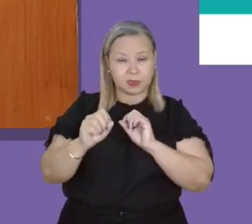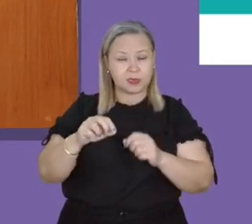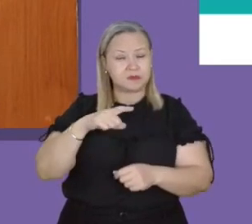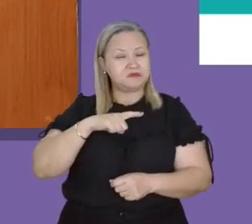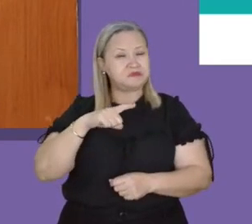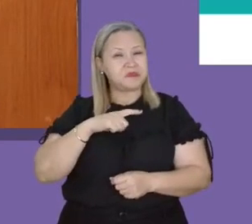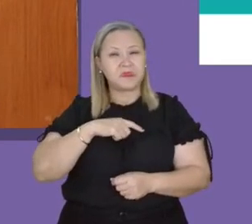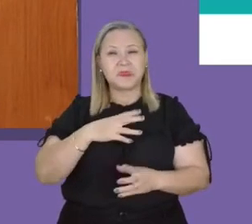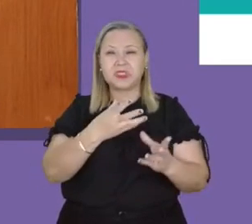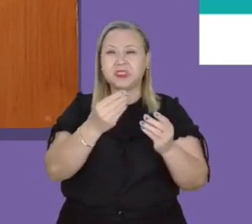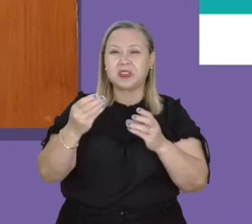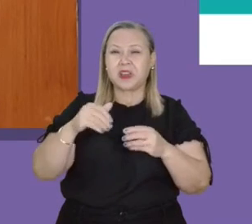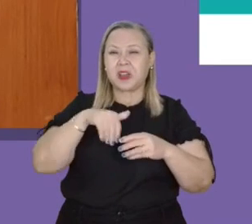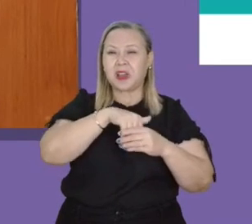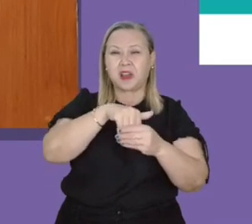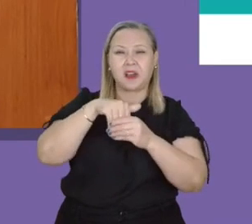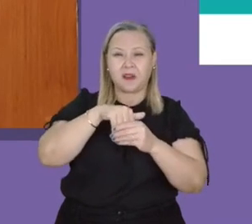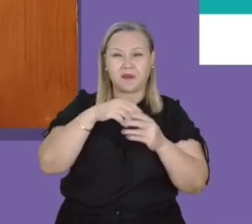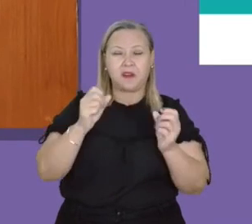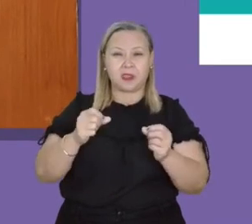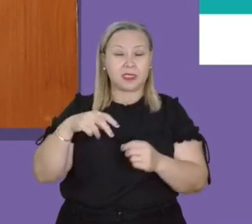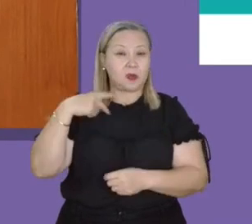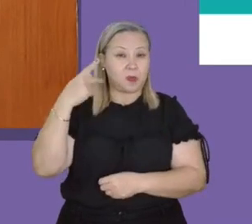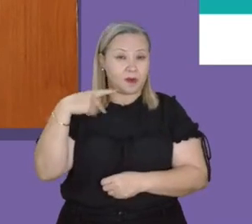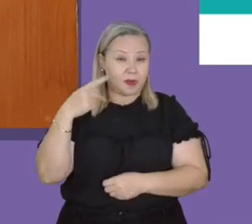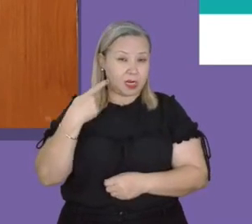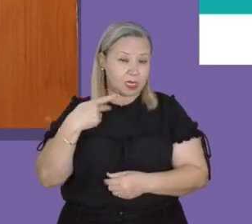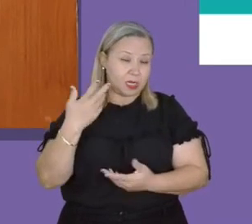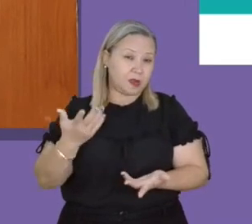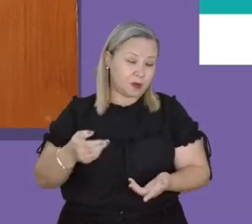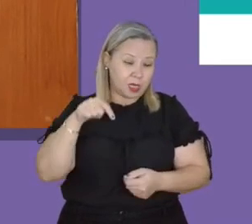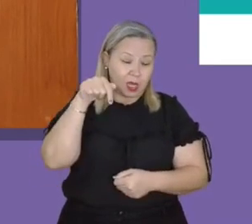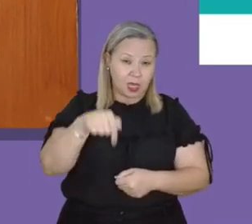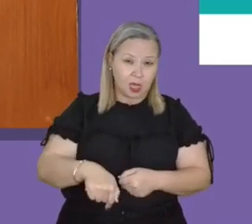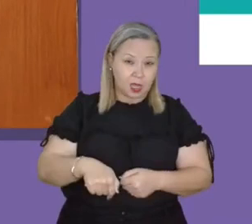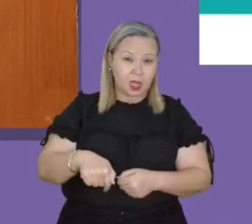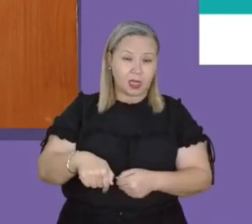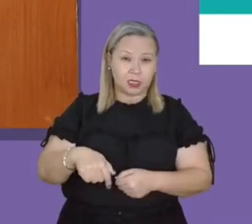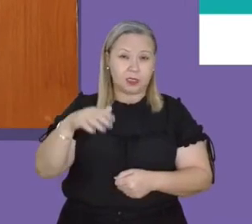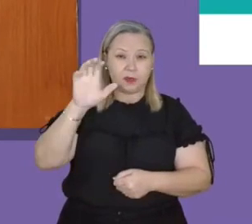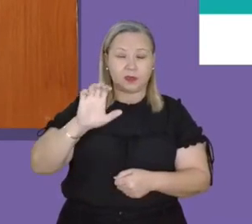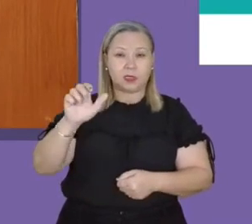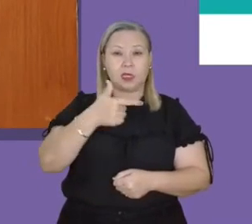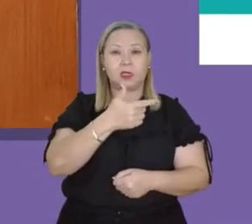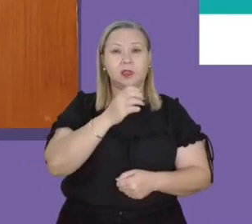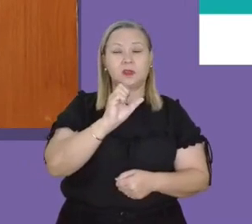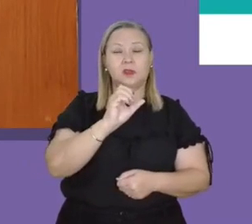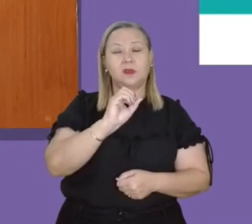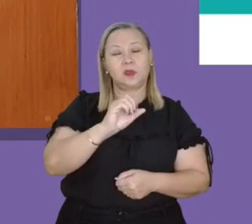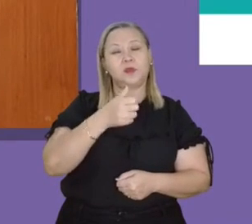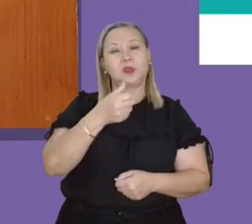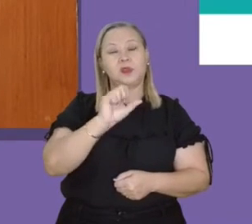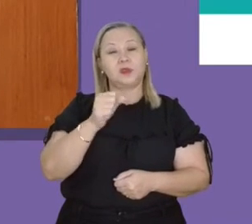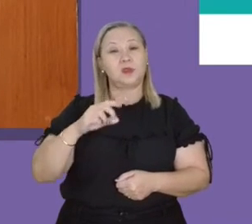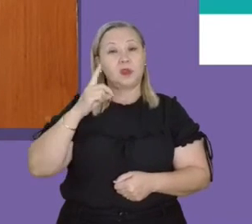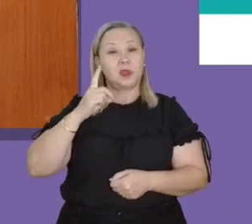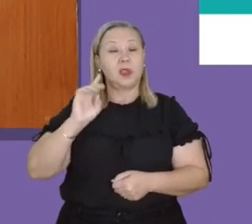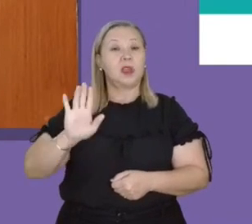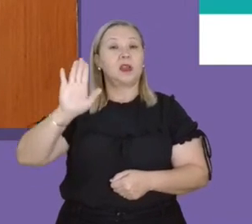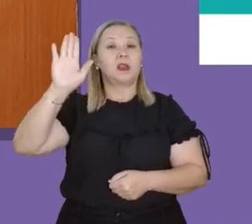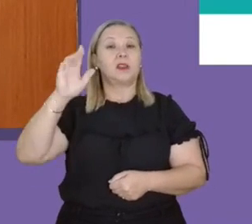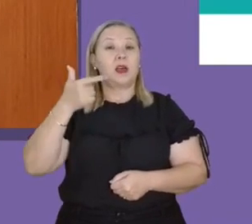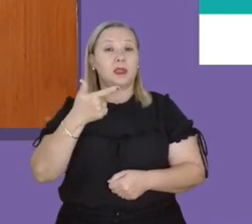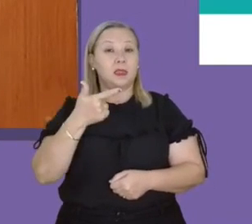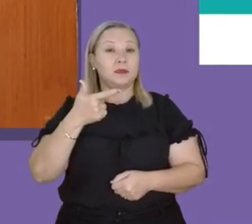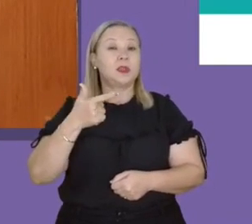tido para vereadora aqui no nosso estado. E em 2018 eu fui candidata a deputada federal, né? A gente entendeu